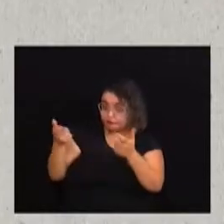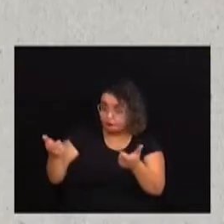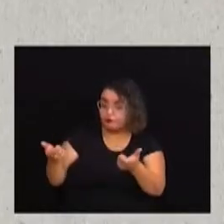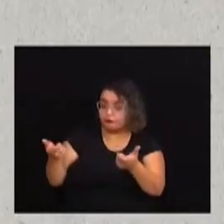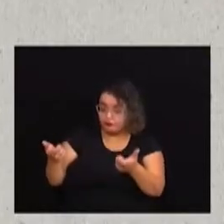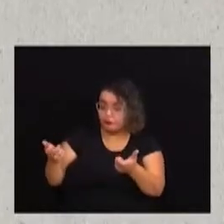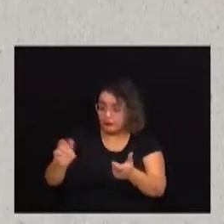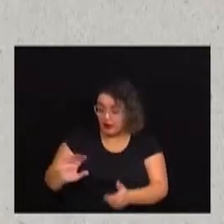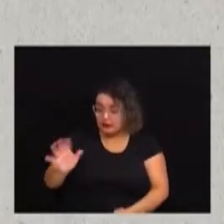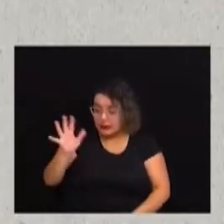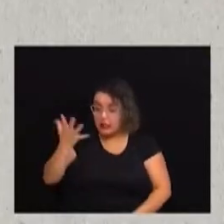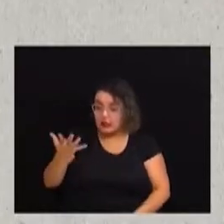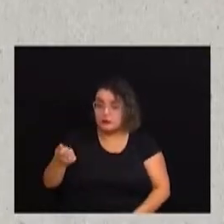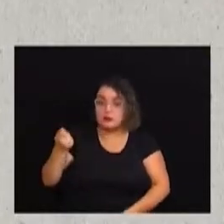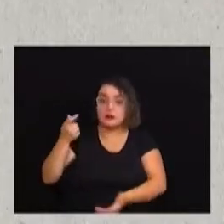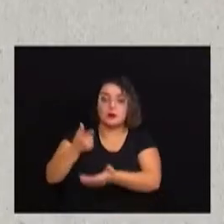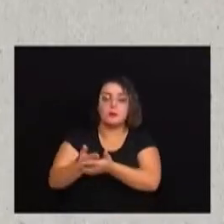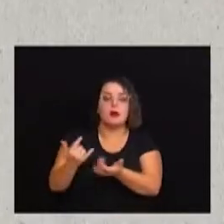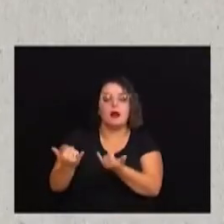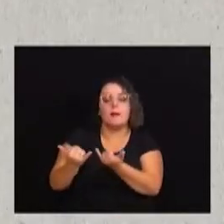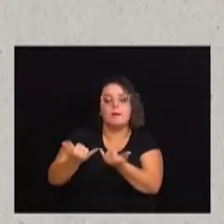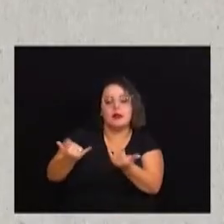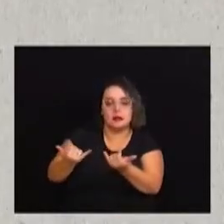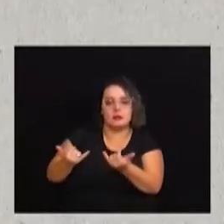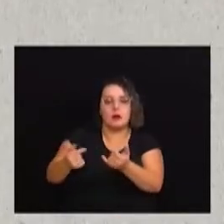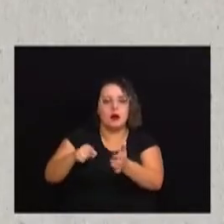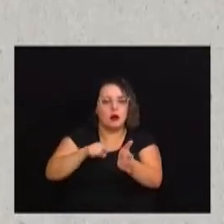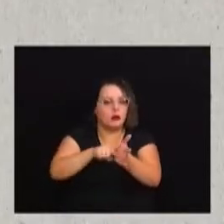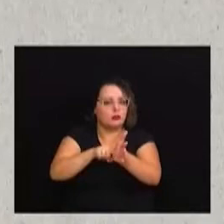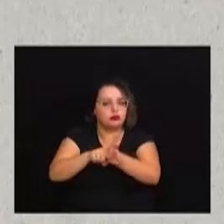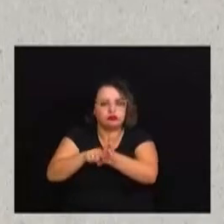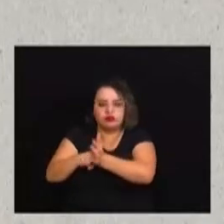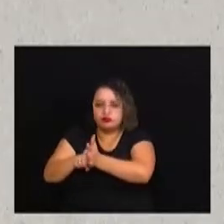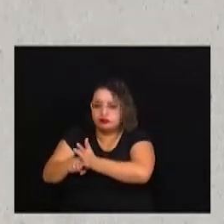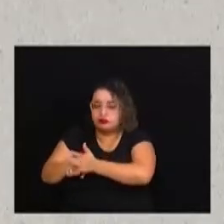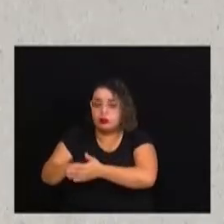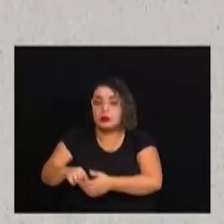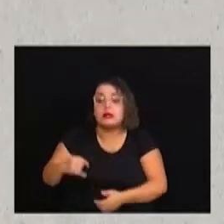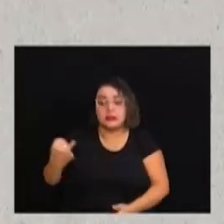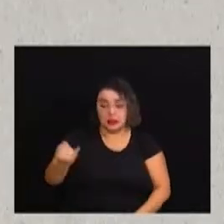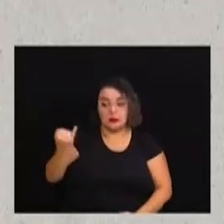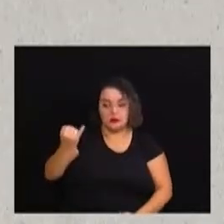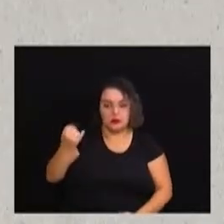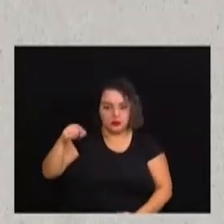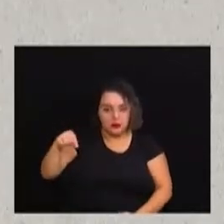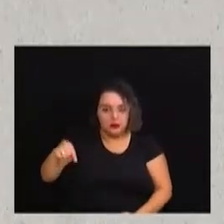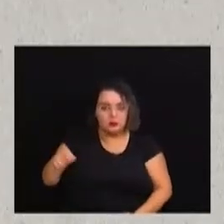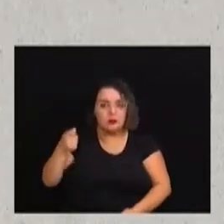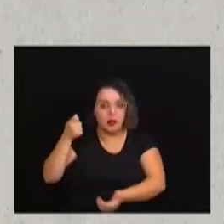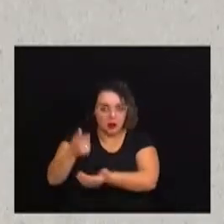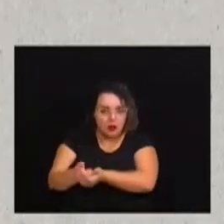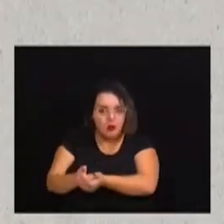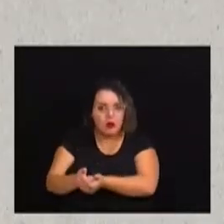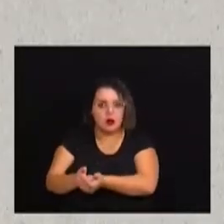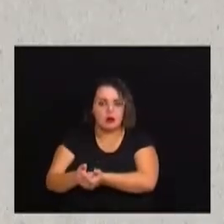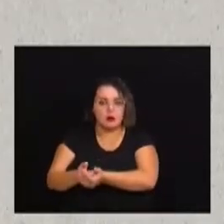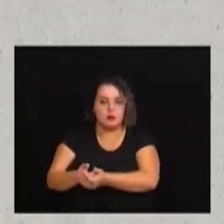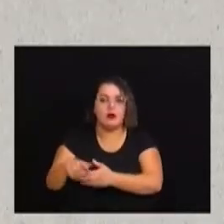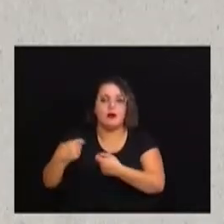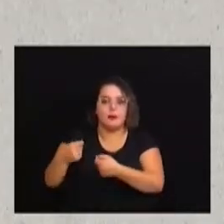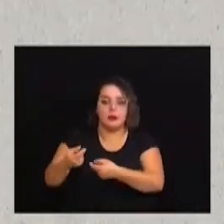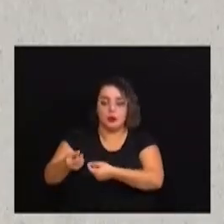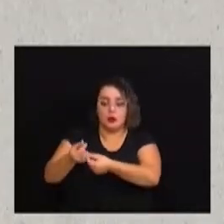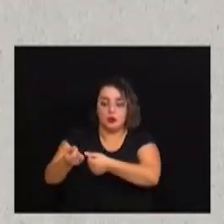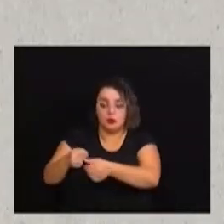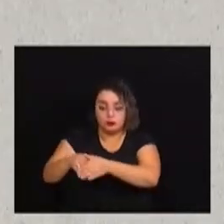maior, mas que ele está comprando ali pela metade do preço, ele pesquisou por muito tempo e vale a pena, e para fazer essa aquisição ele vai ter que pegar a reserva